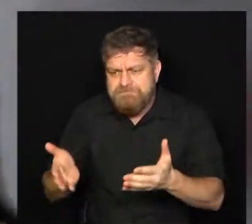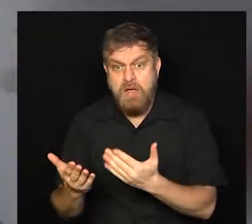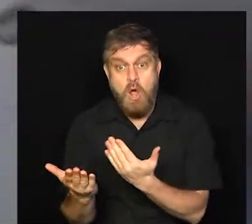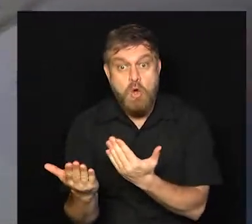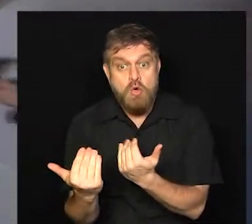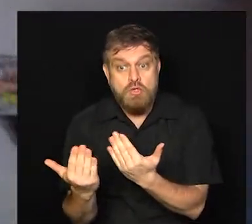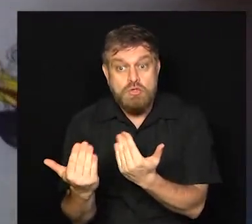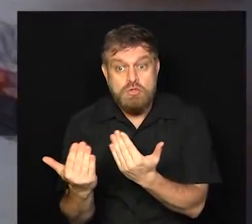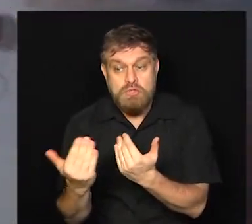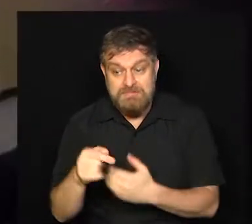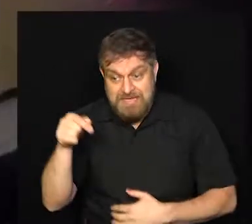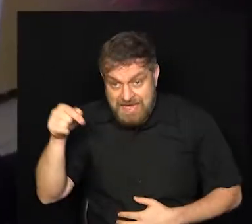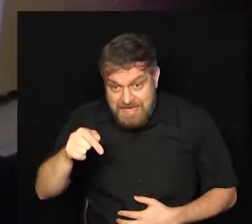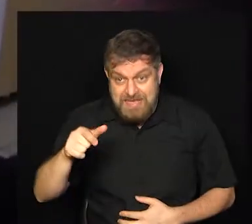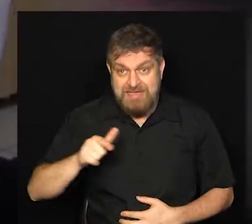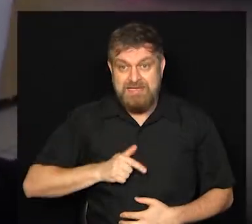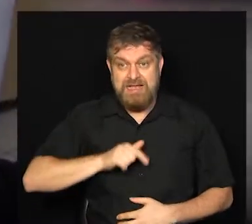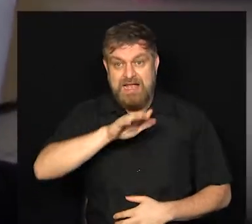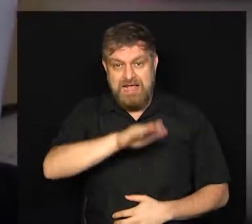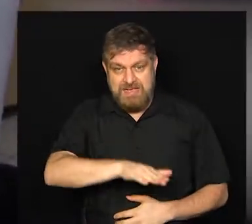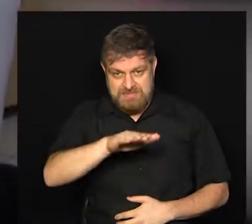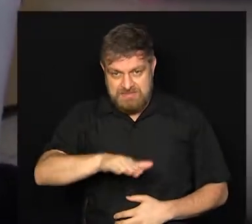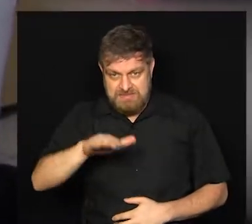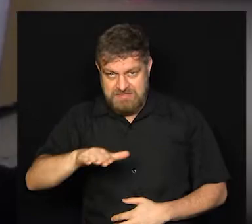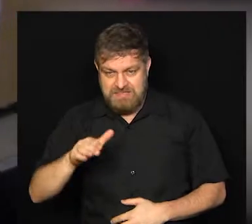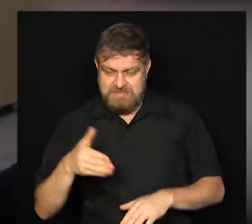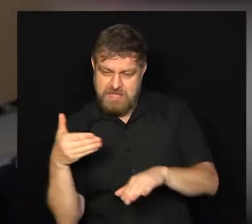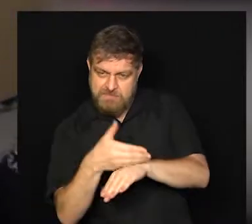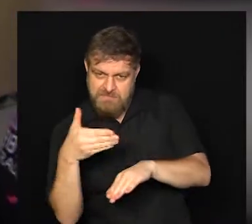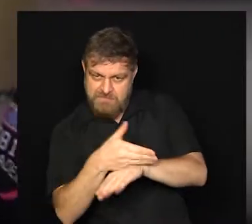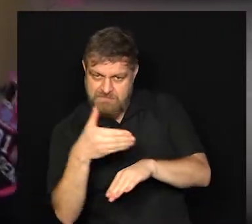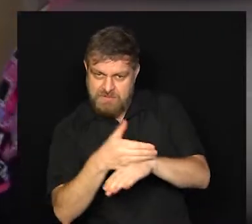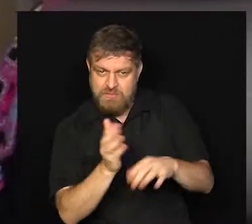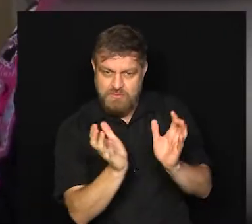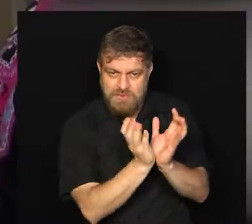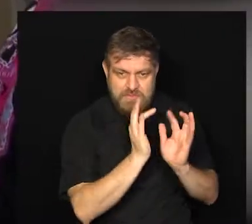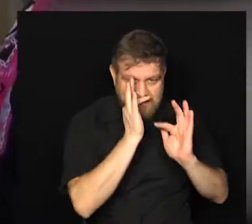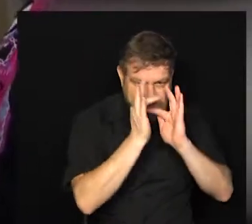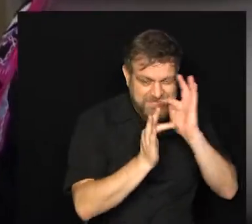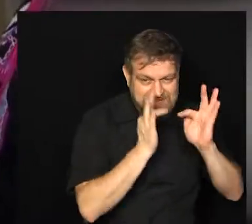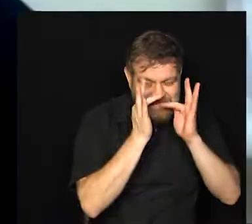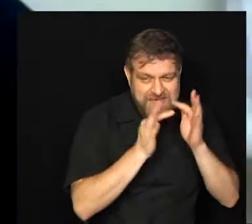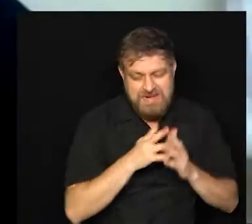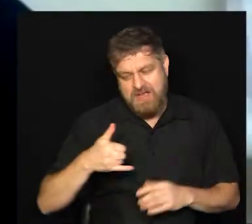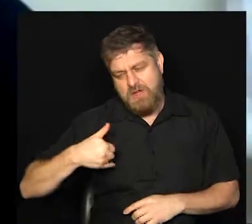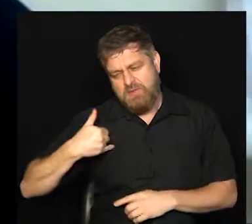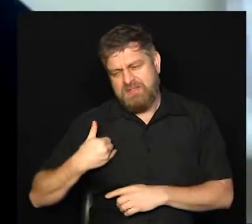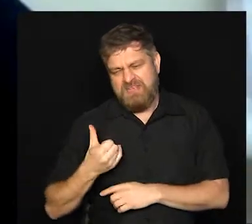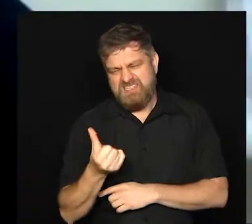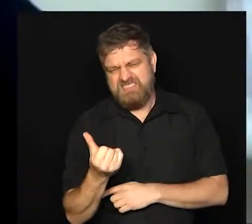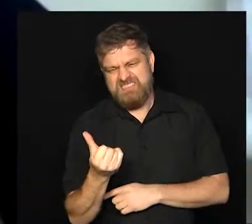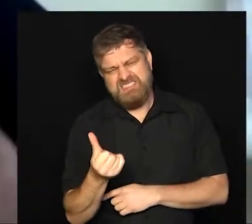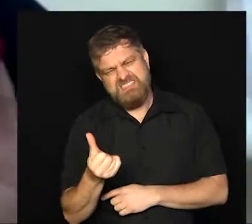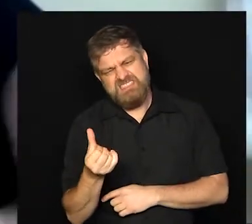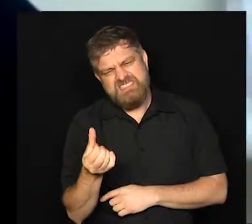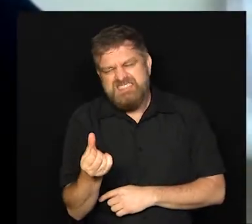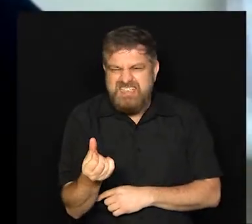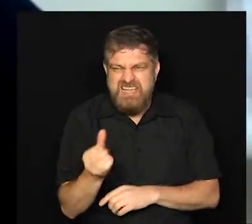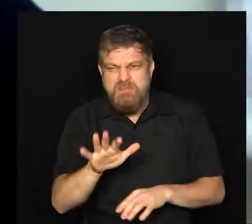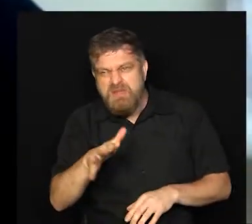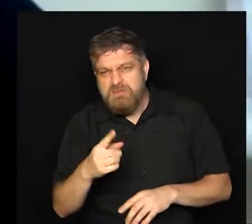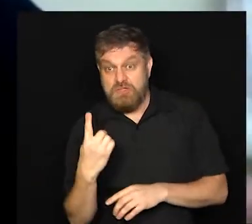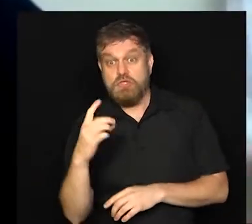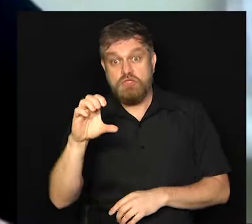jovens, tanto que os jovens que passam, as crianças que passam por aqui, saem já com 16, 18 anos, o